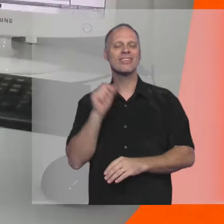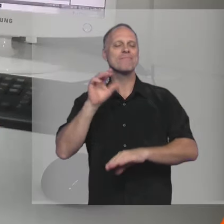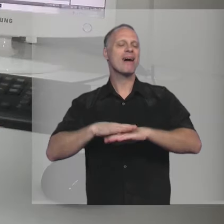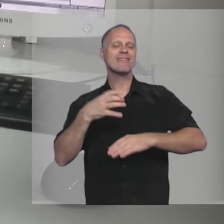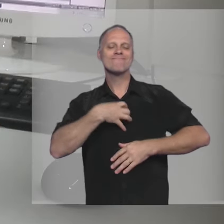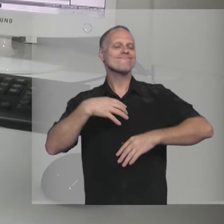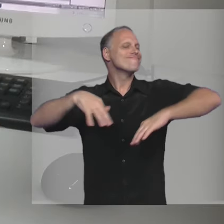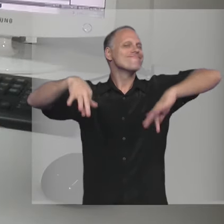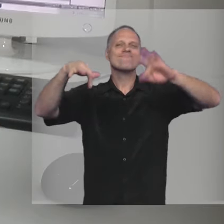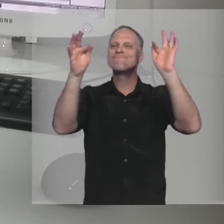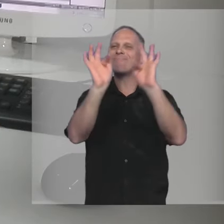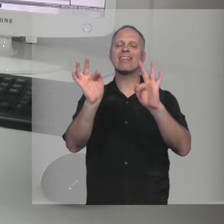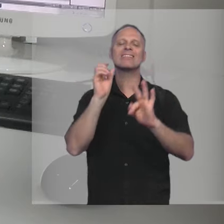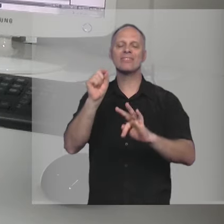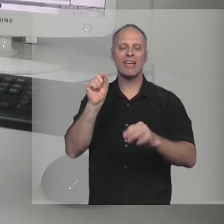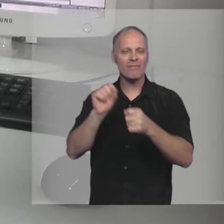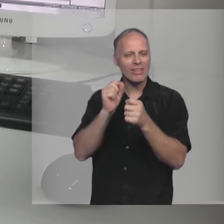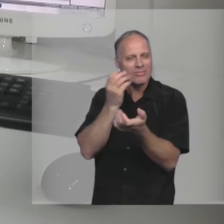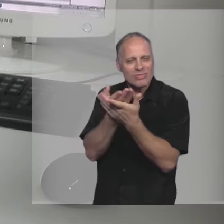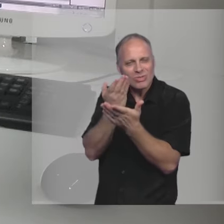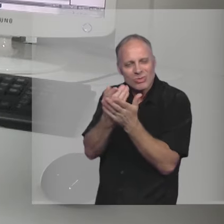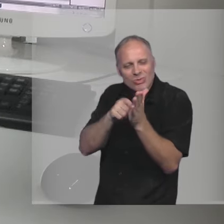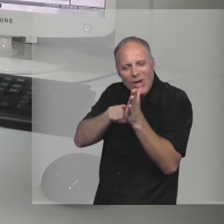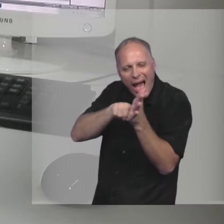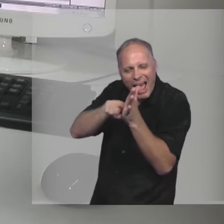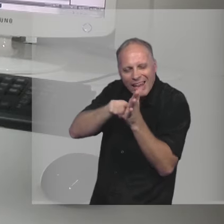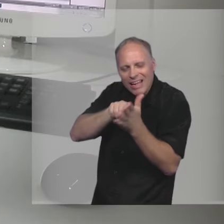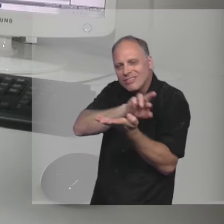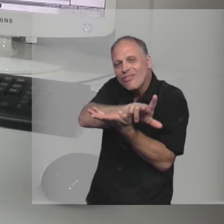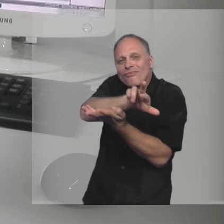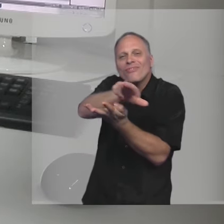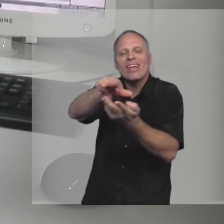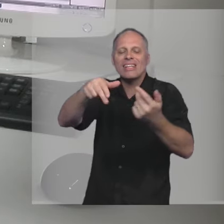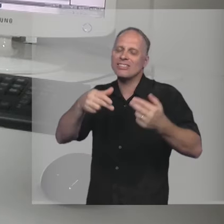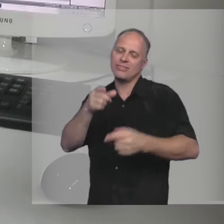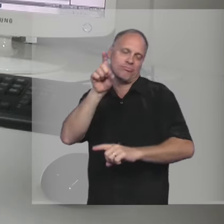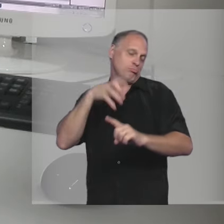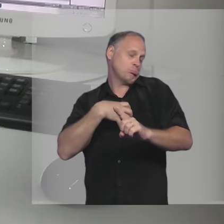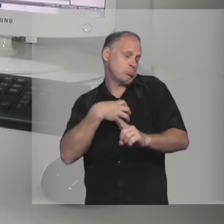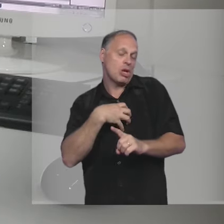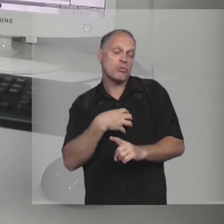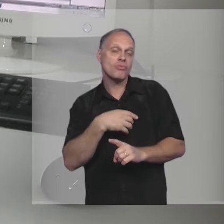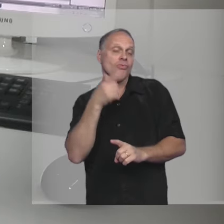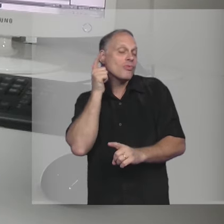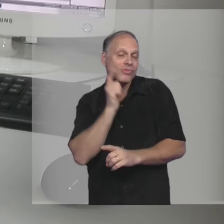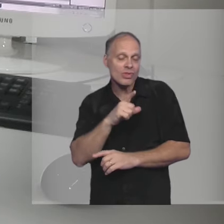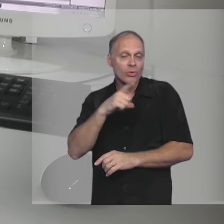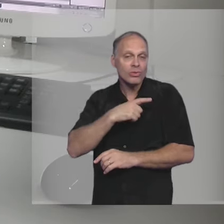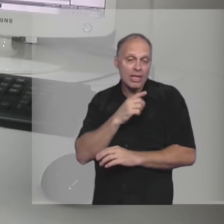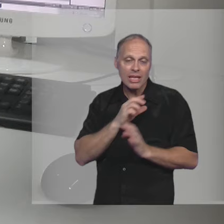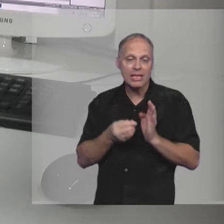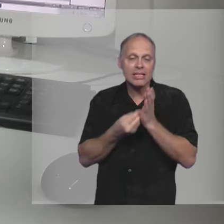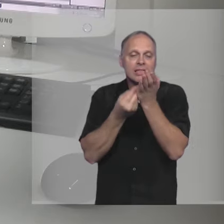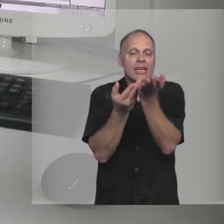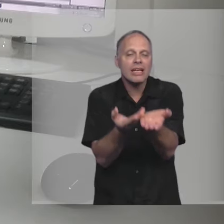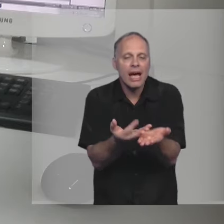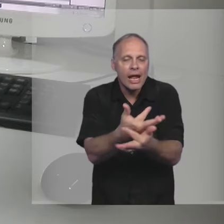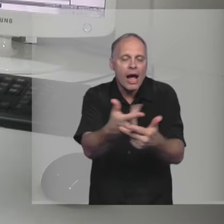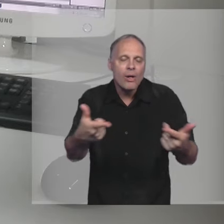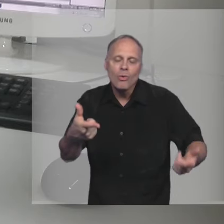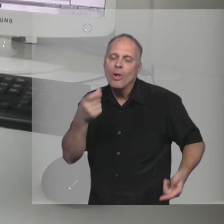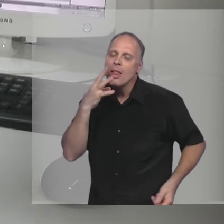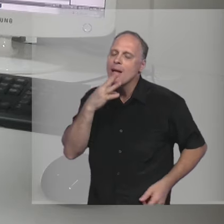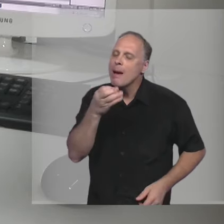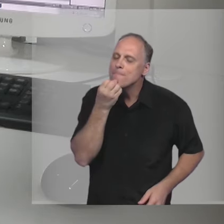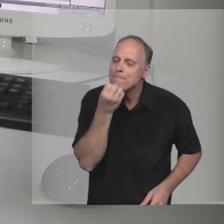mais me deixa feliz é quando eu realizo um estudo, ou vários, né, dependendo do caso, e a gente consegue chegar num resultado legal